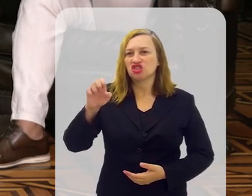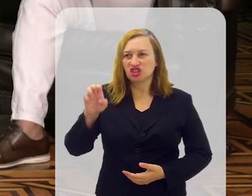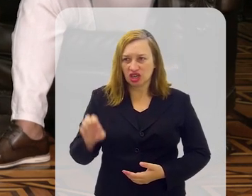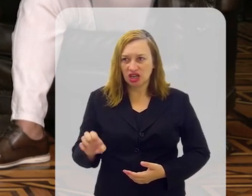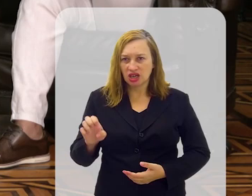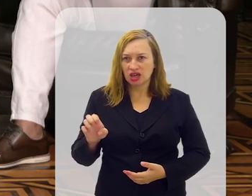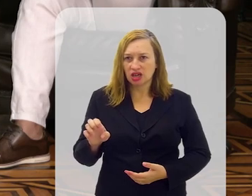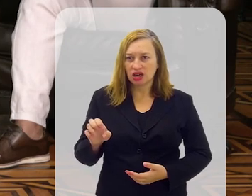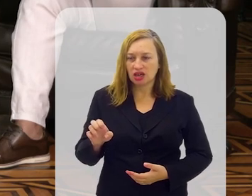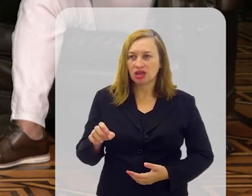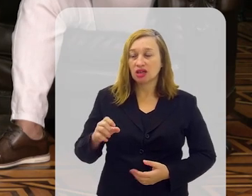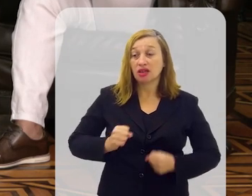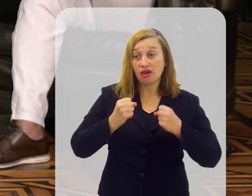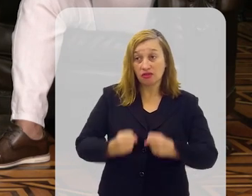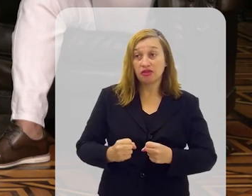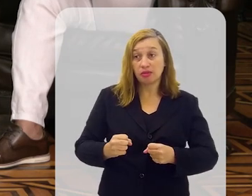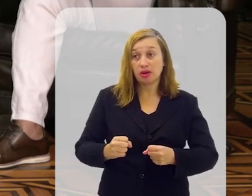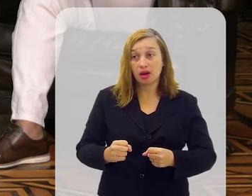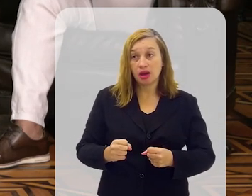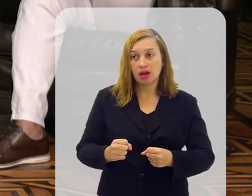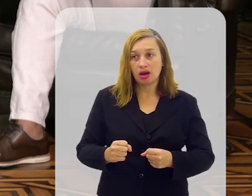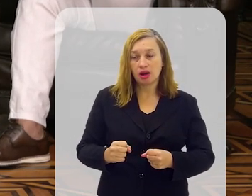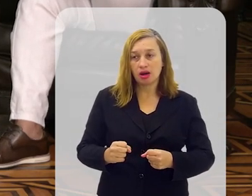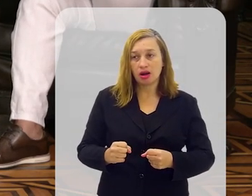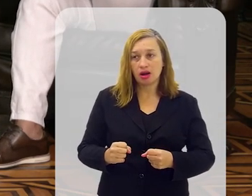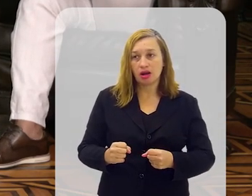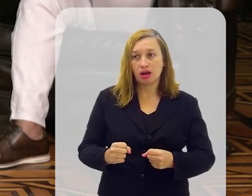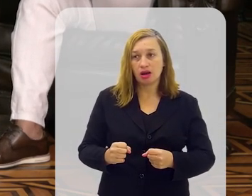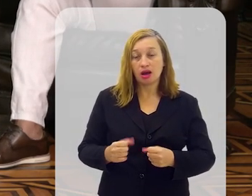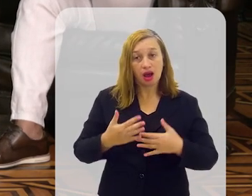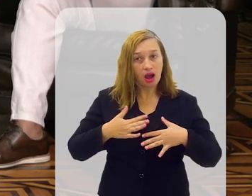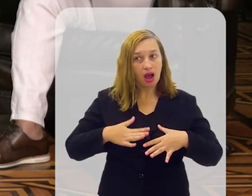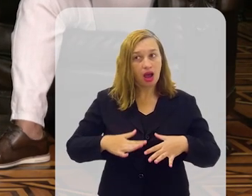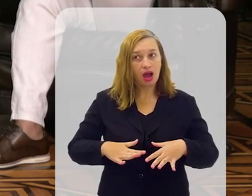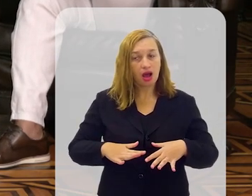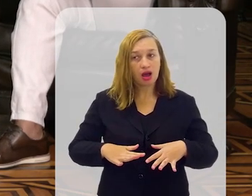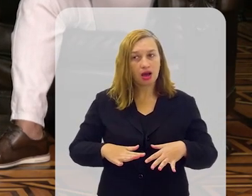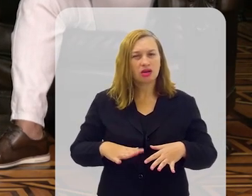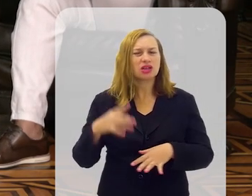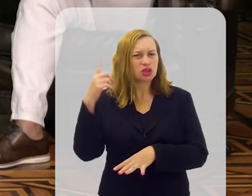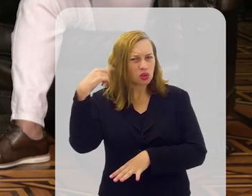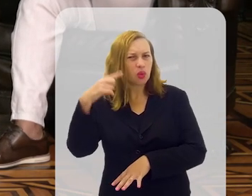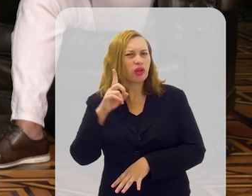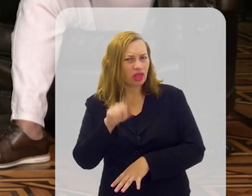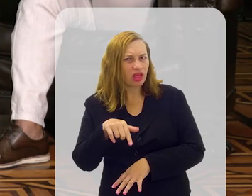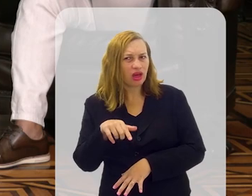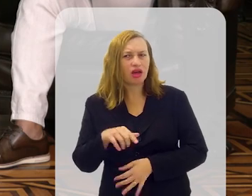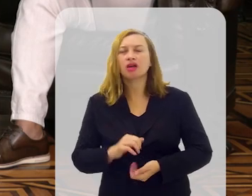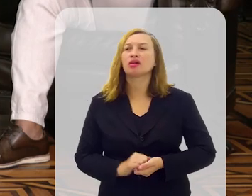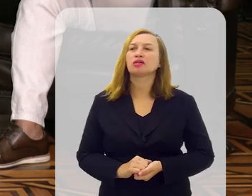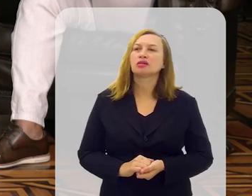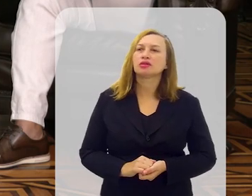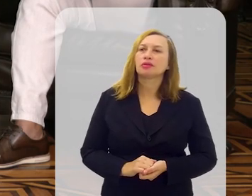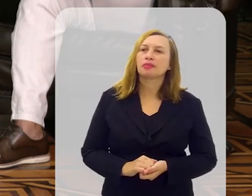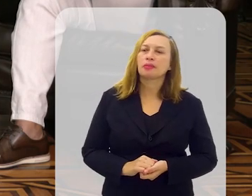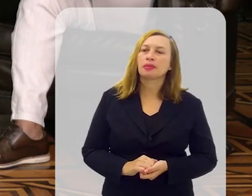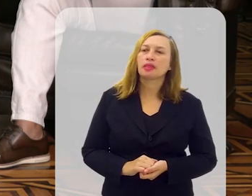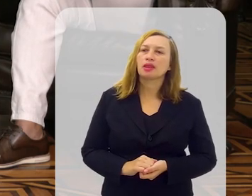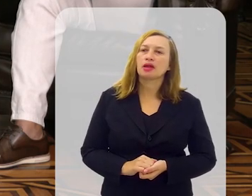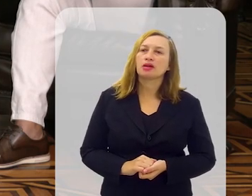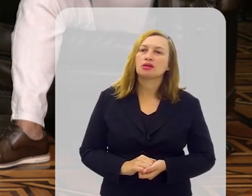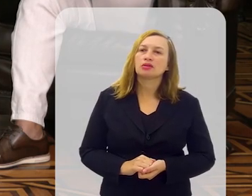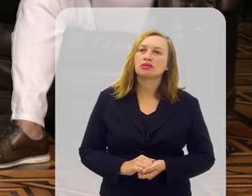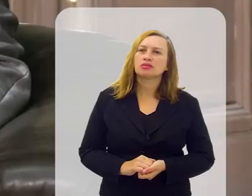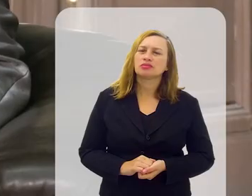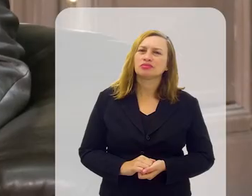quero, não quero. O DG agora está ficando mais firme. Mas no passado, não... calma, DG. Coisa doida, né? É, ele foi malvado. Então, mas